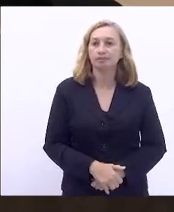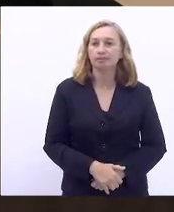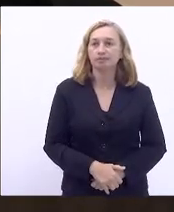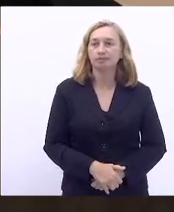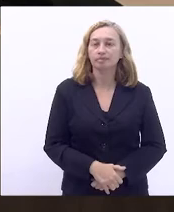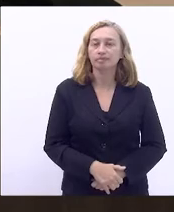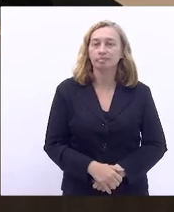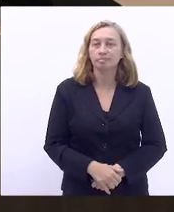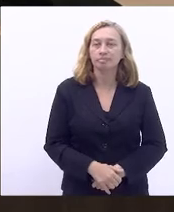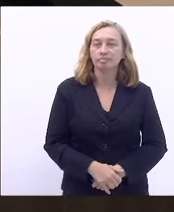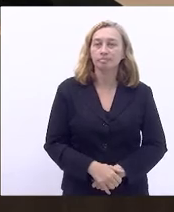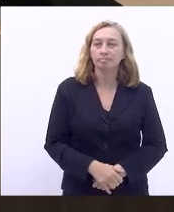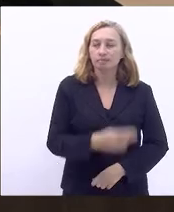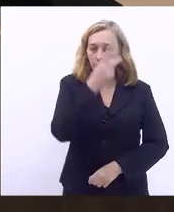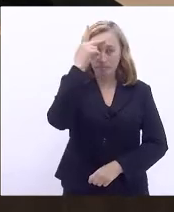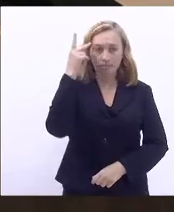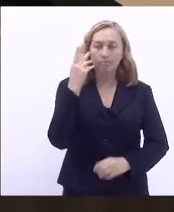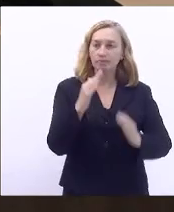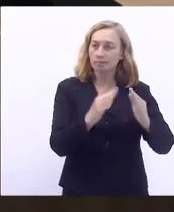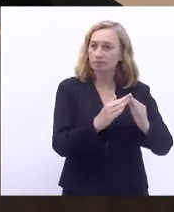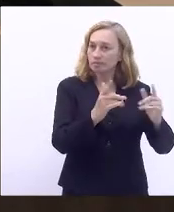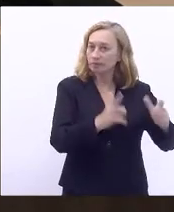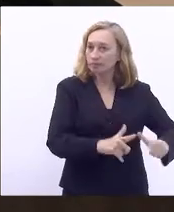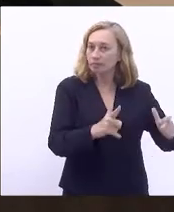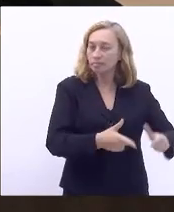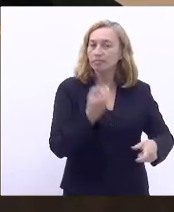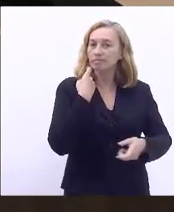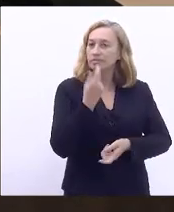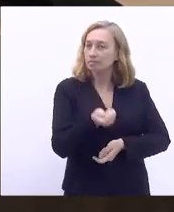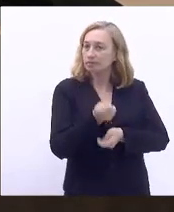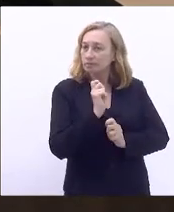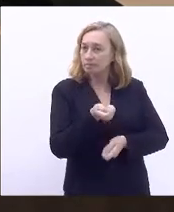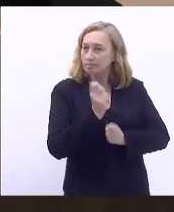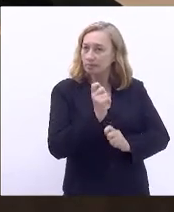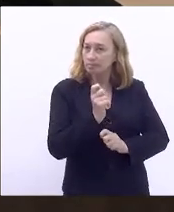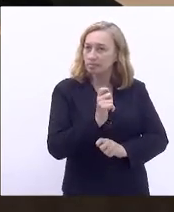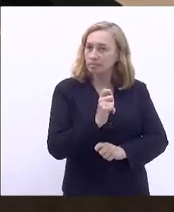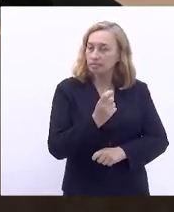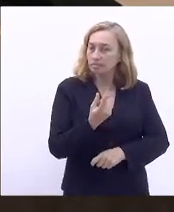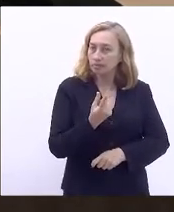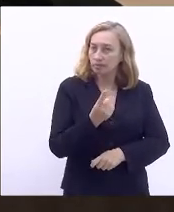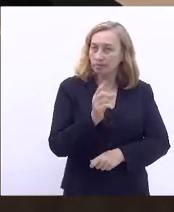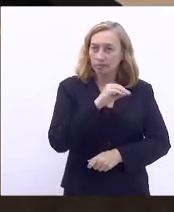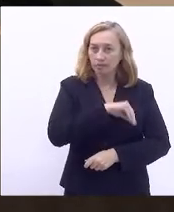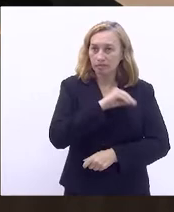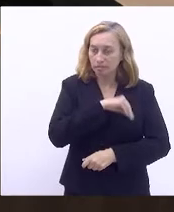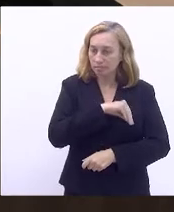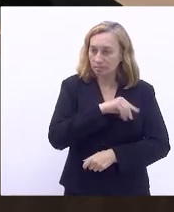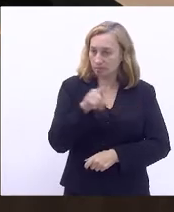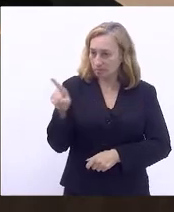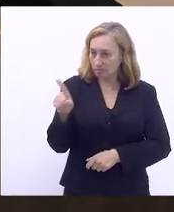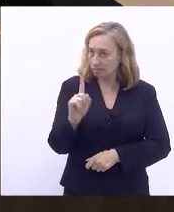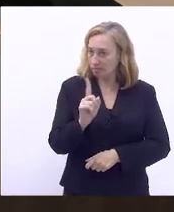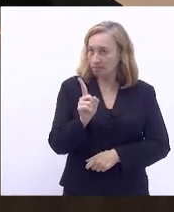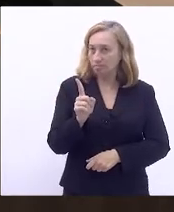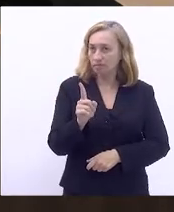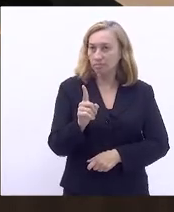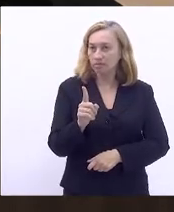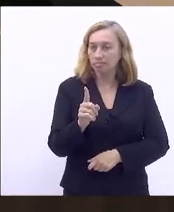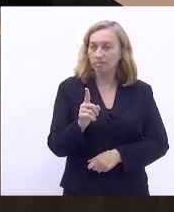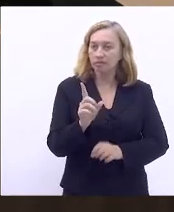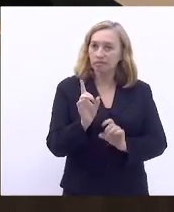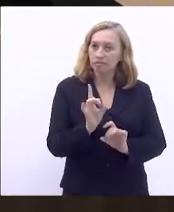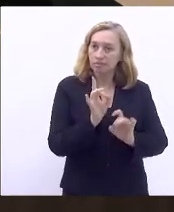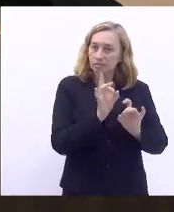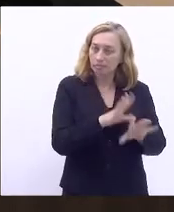Os moradores de lá, que eram os pescadores, não ganham salário na ThyssenKrupp, foram jogados na pobreza,